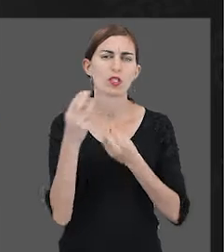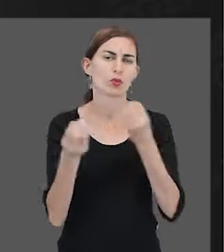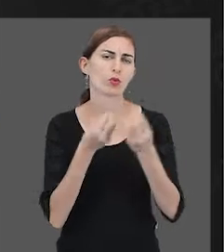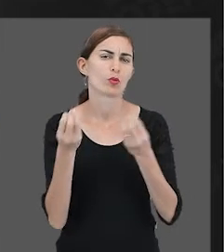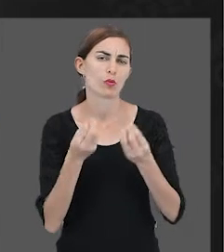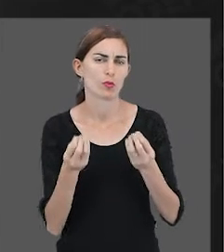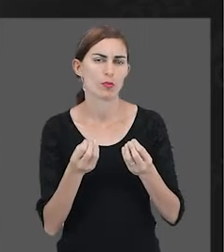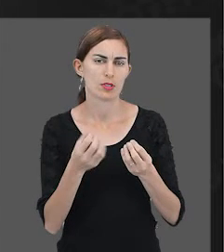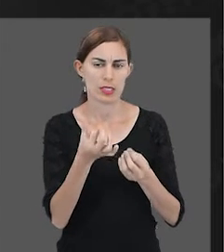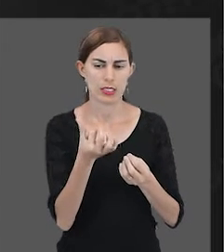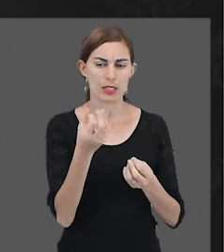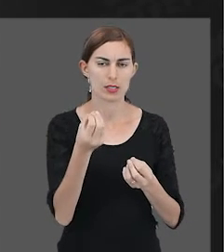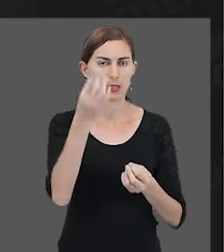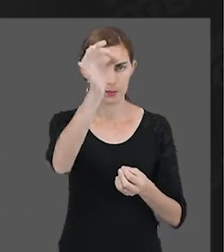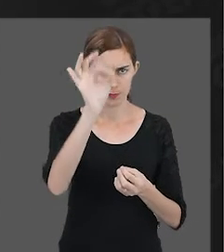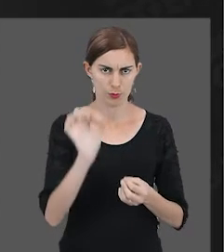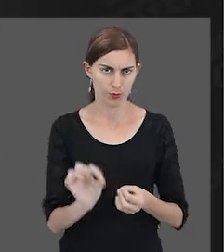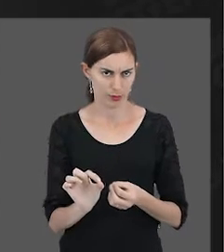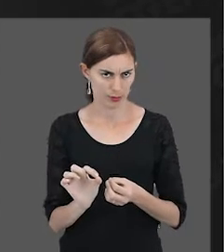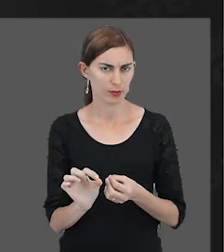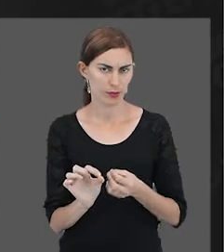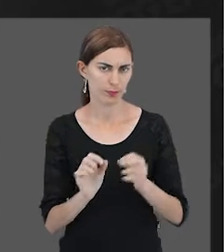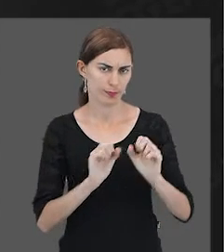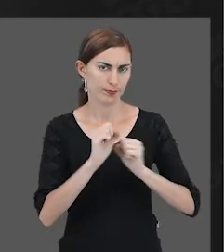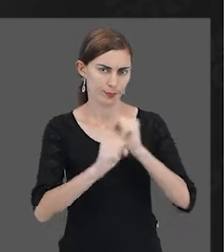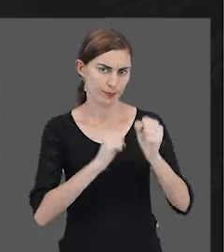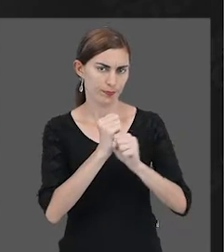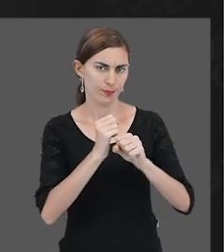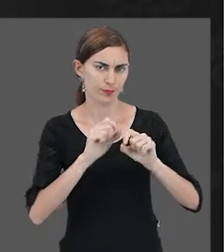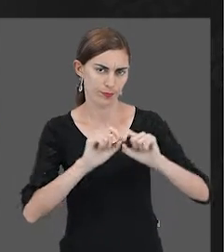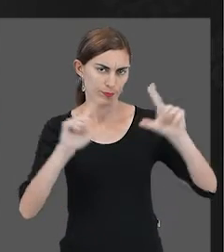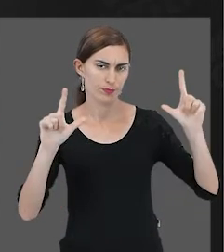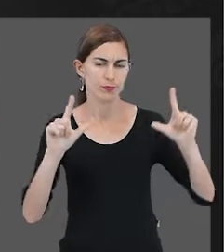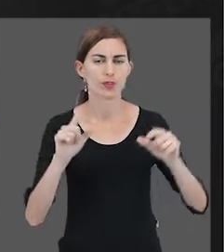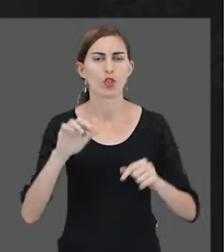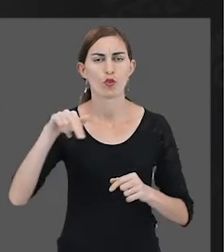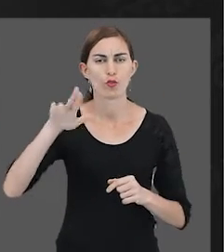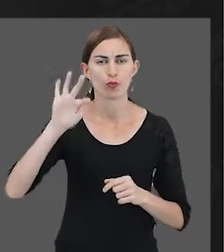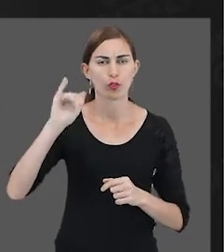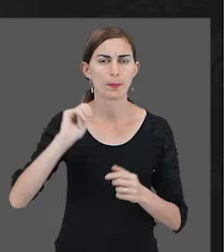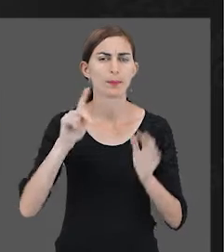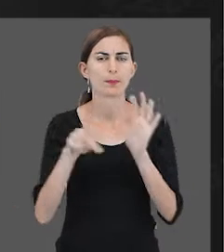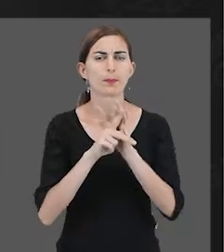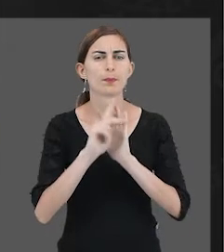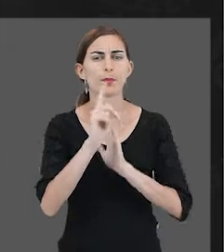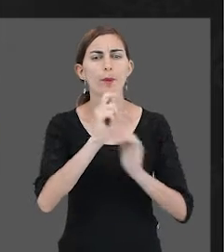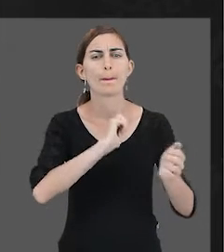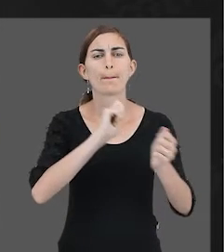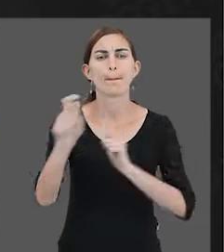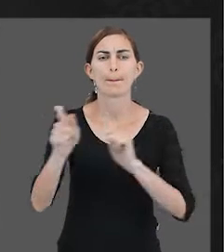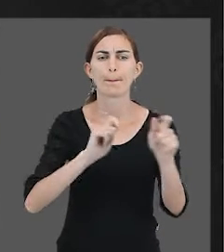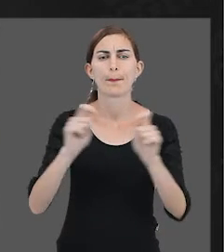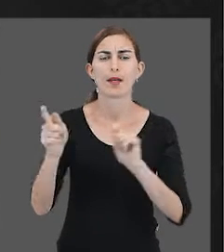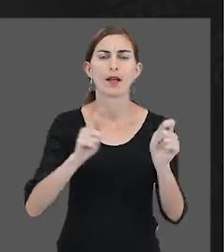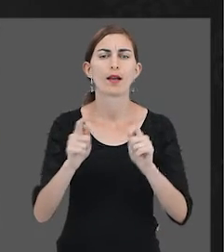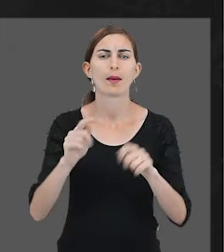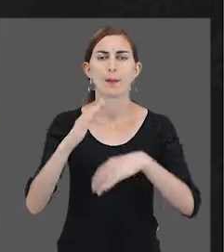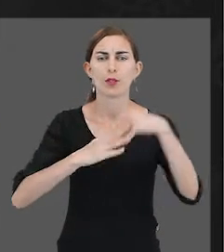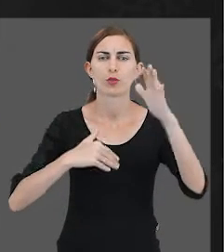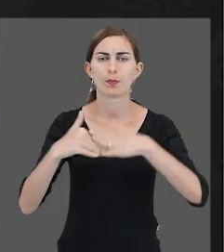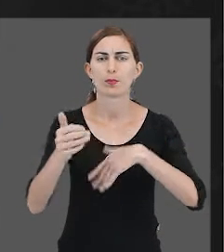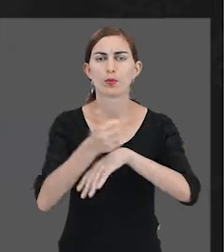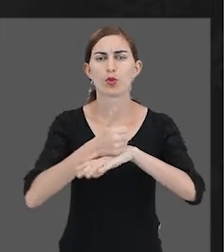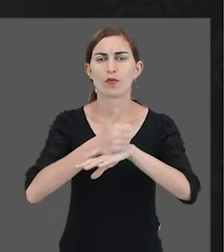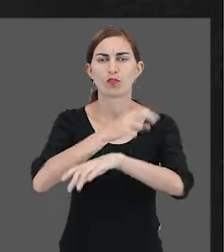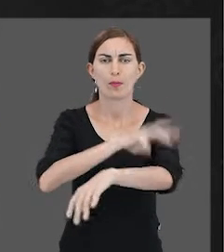forma: 60% dos recursos anuais totais do Fundeb devem ser destinados ao pagamento da remuneração dos